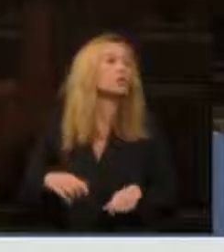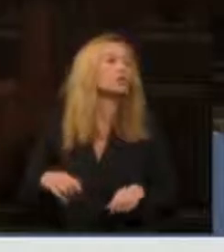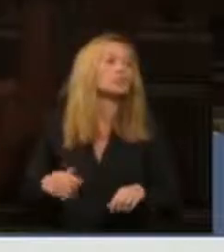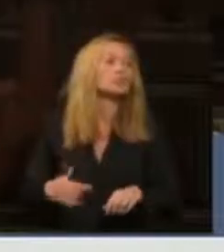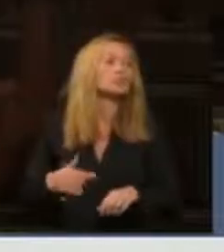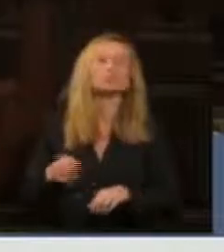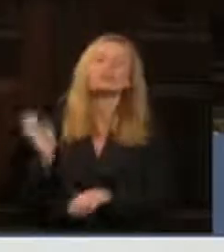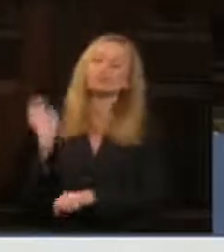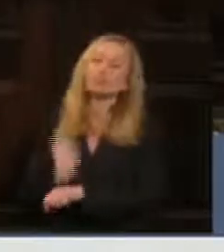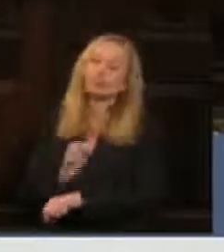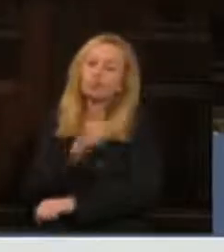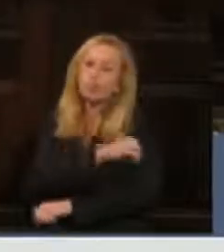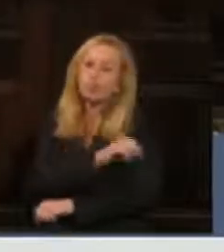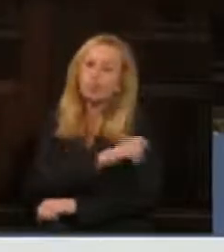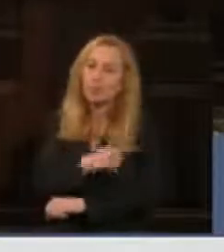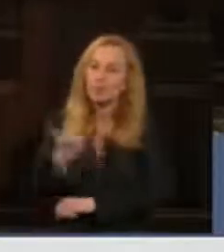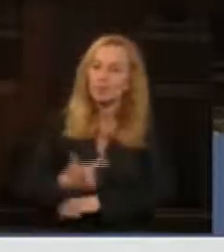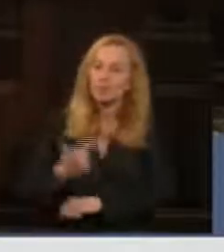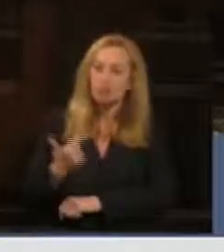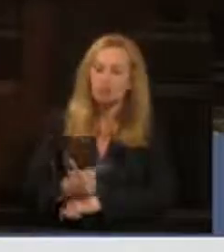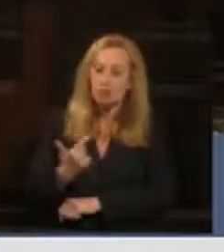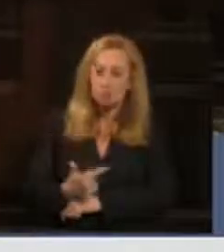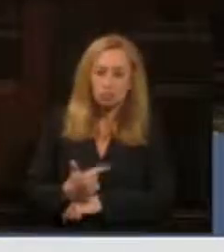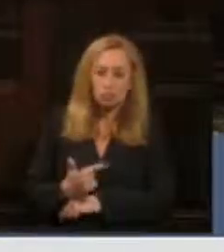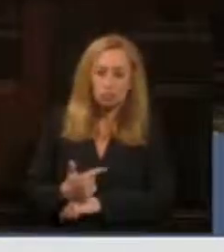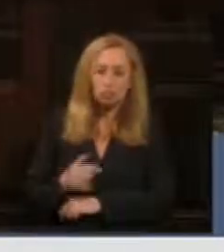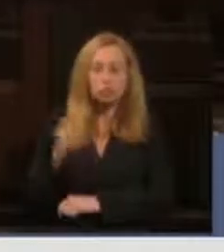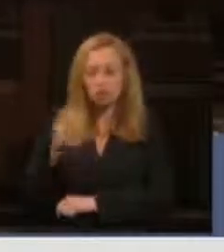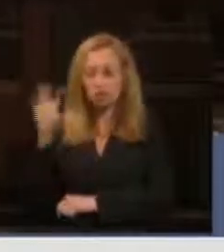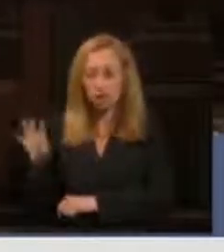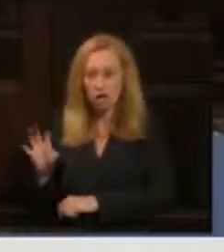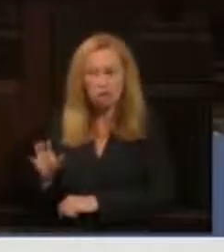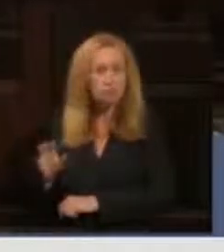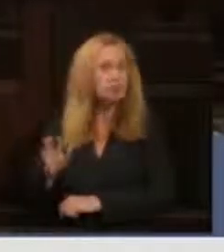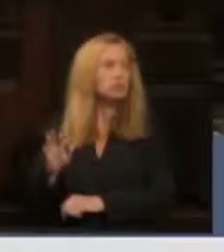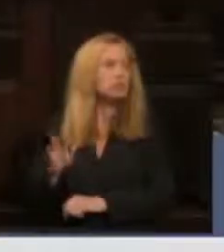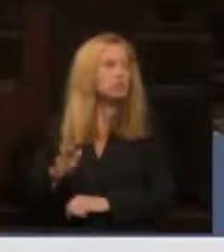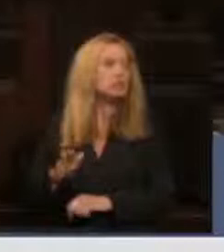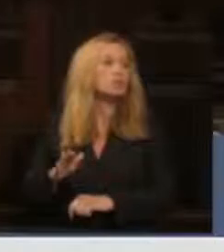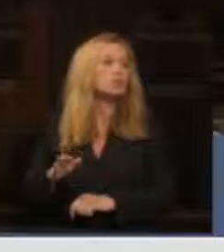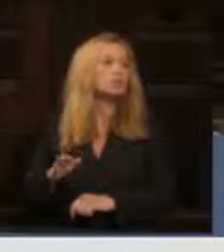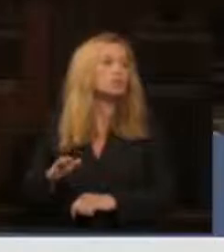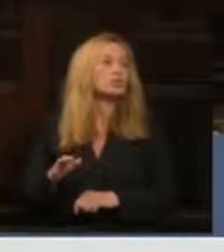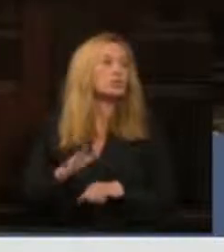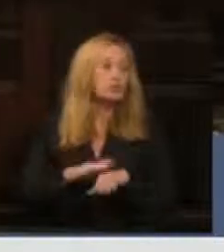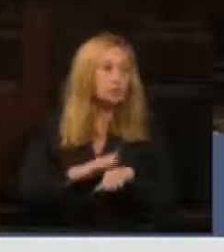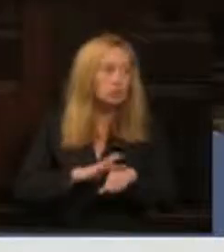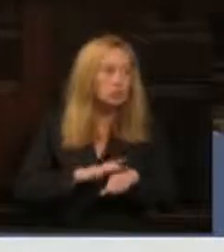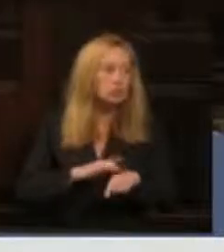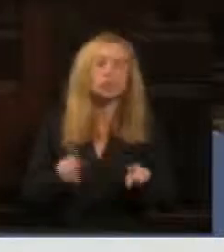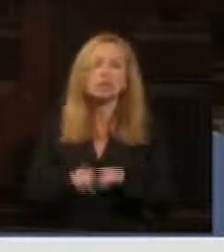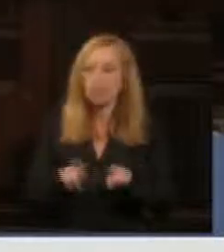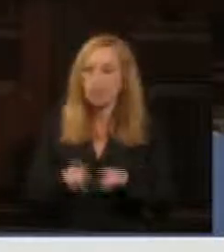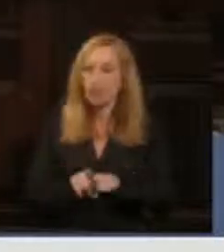maior coeficiente de incidência em tuberculose do Brasil e em mortalidade por